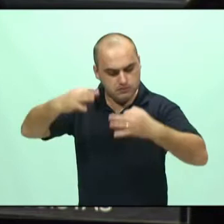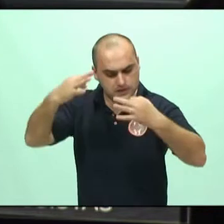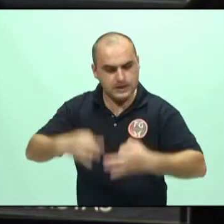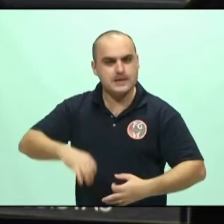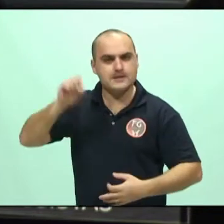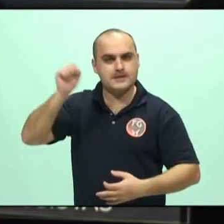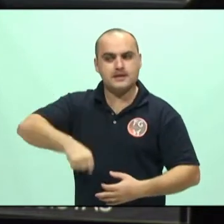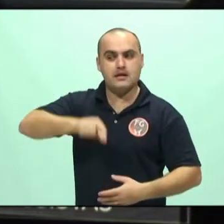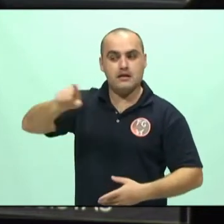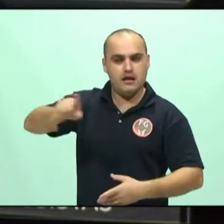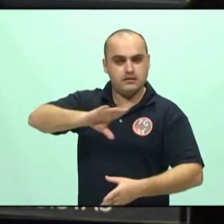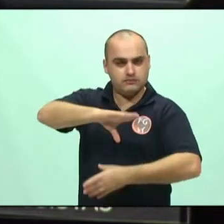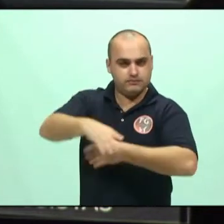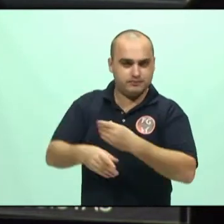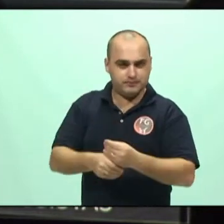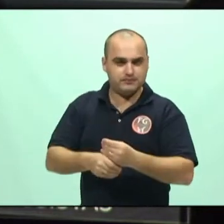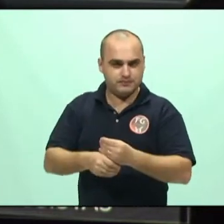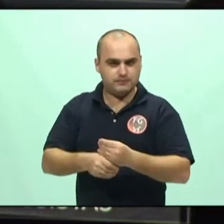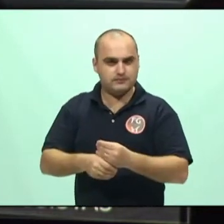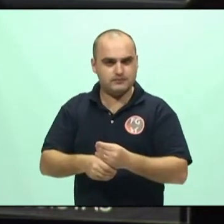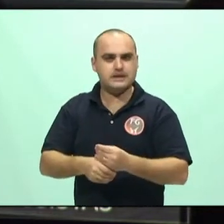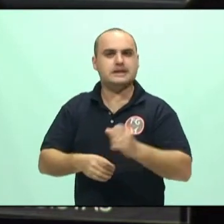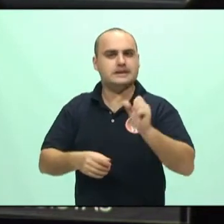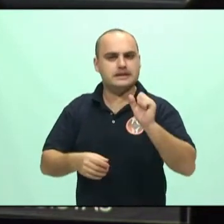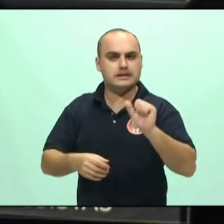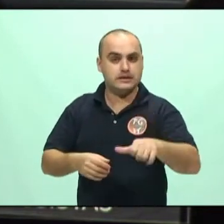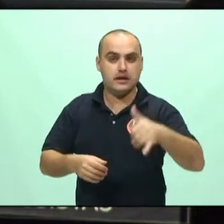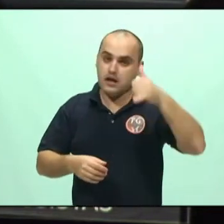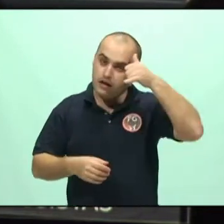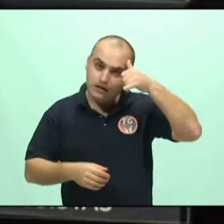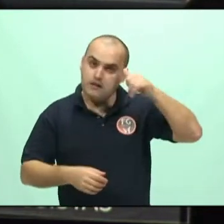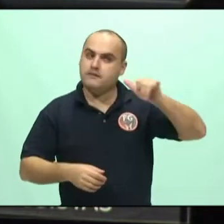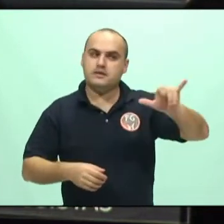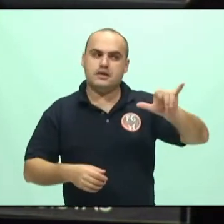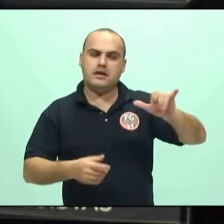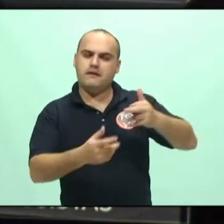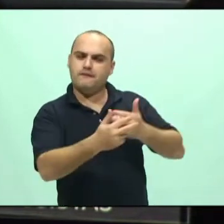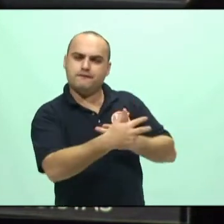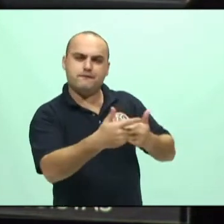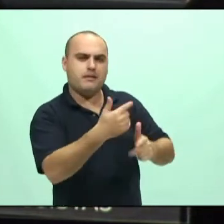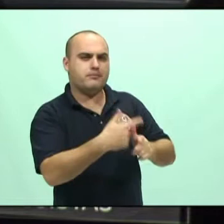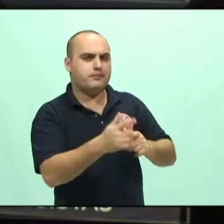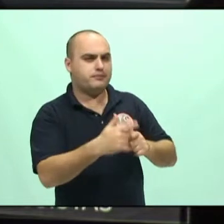essa emenda vai evitar bastante problemas